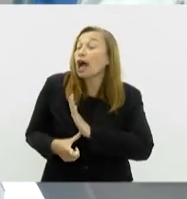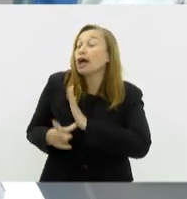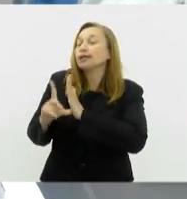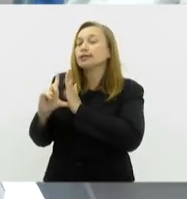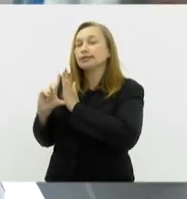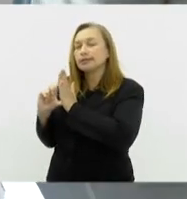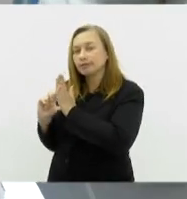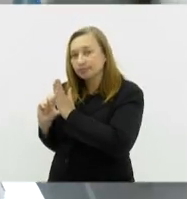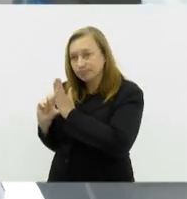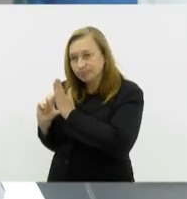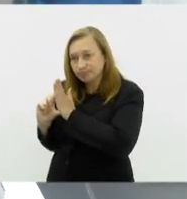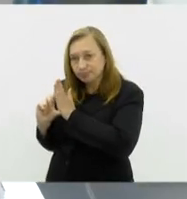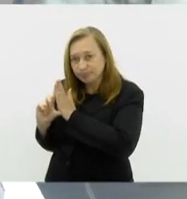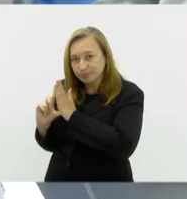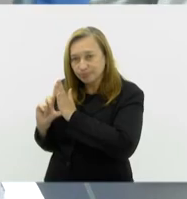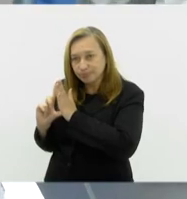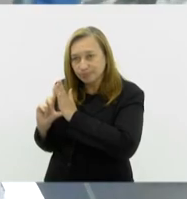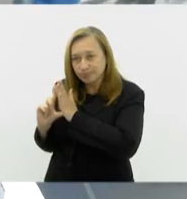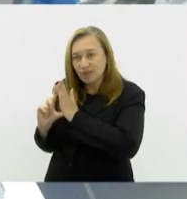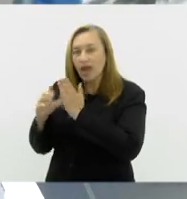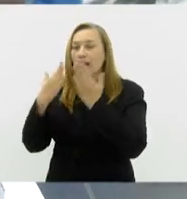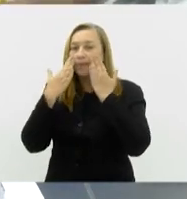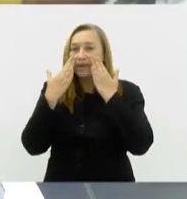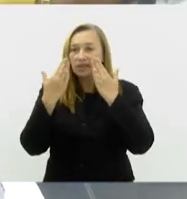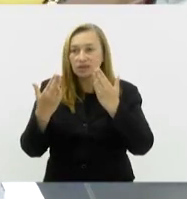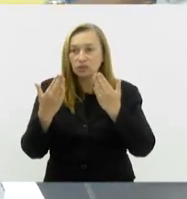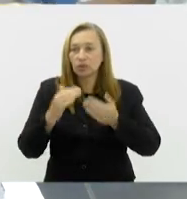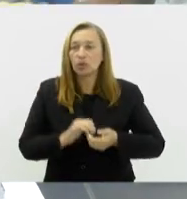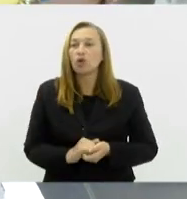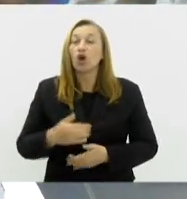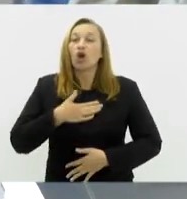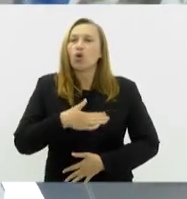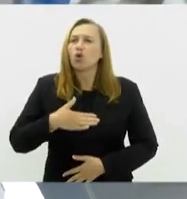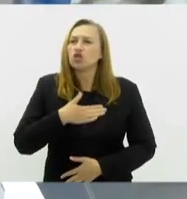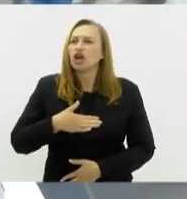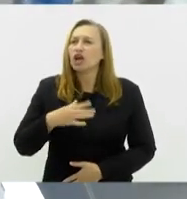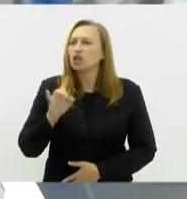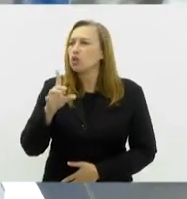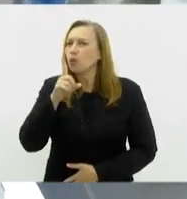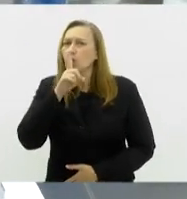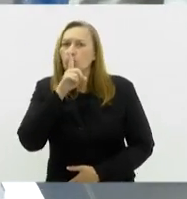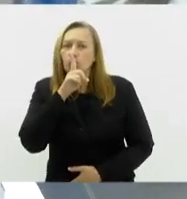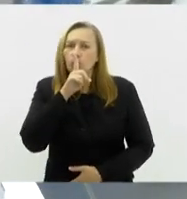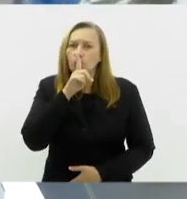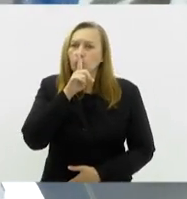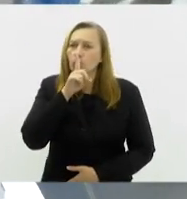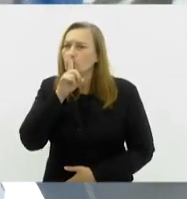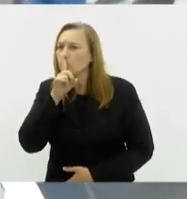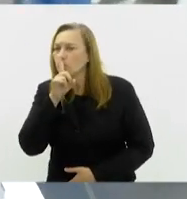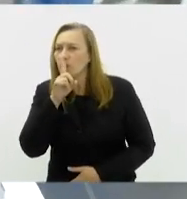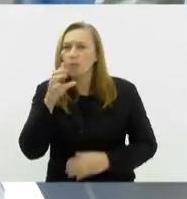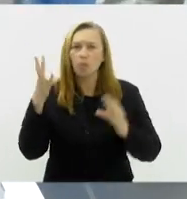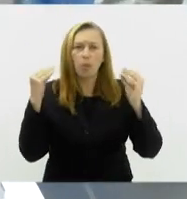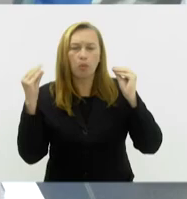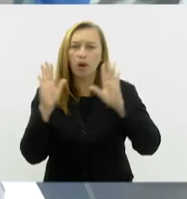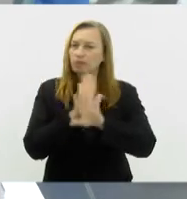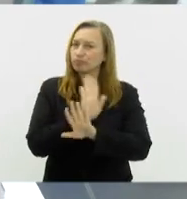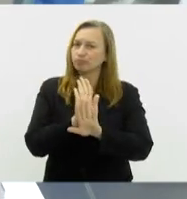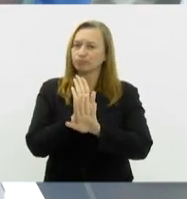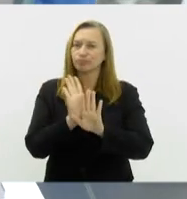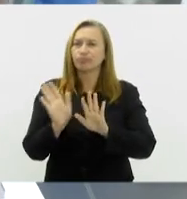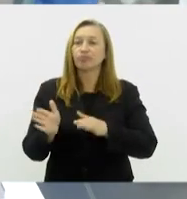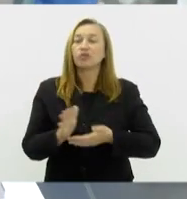diferente do que o relator eu gostaria só de não ter conversas paralelas nesse momento